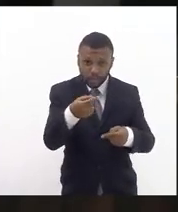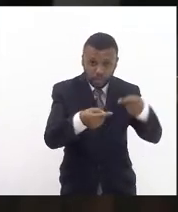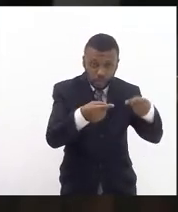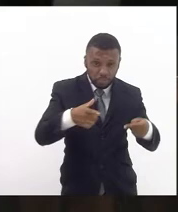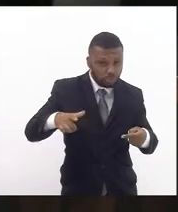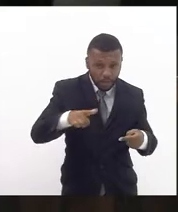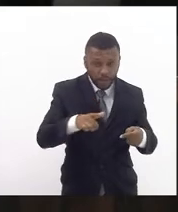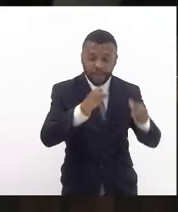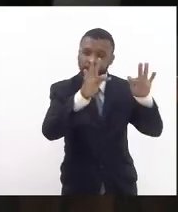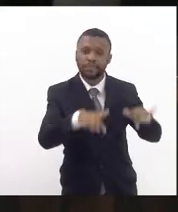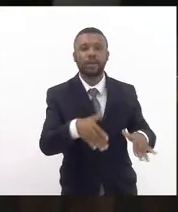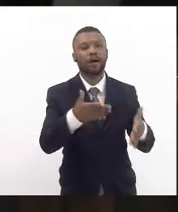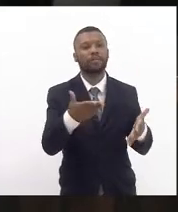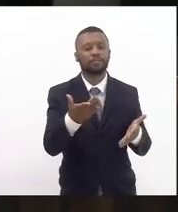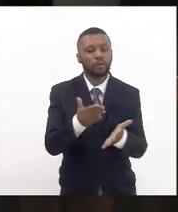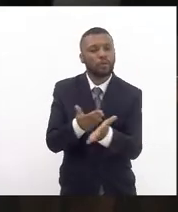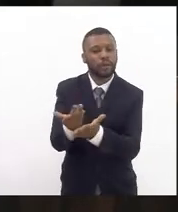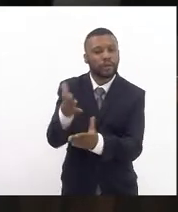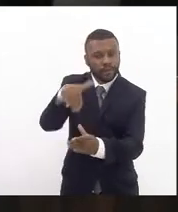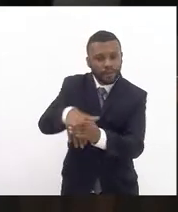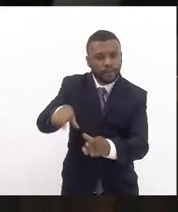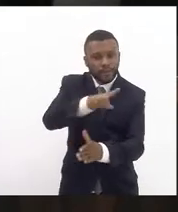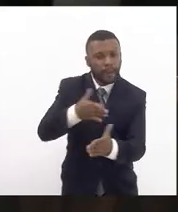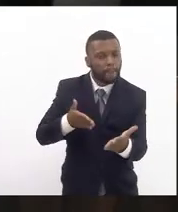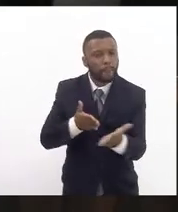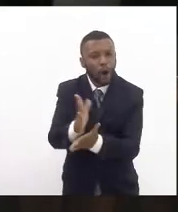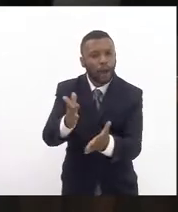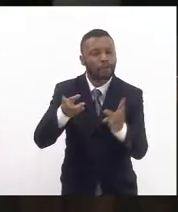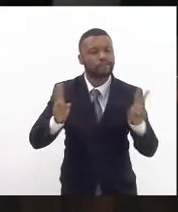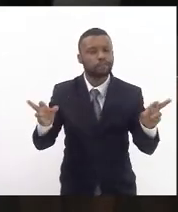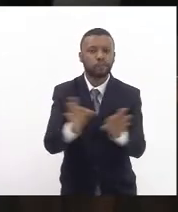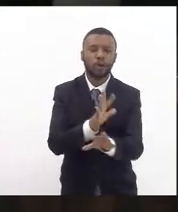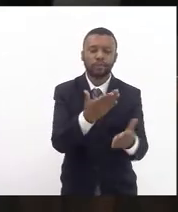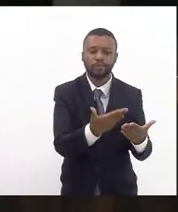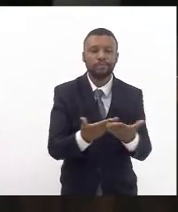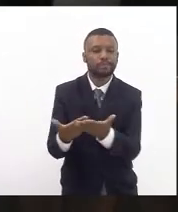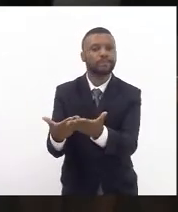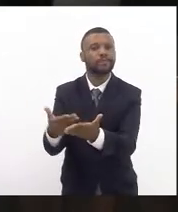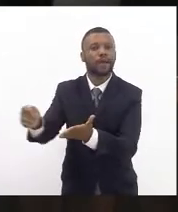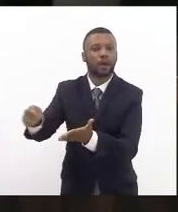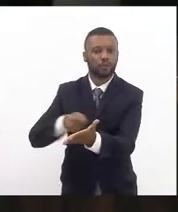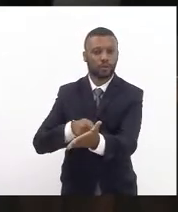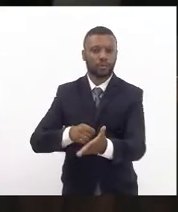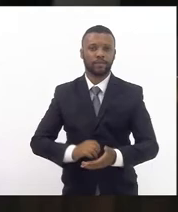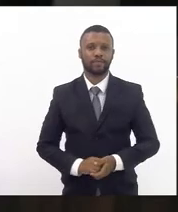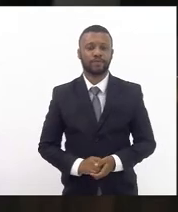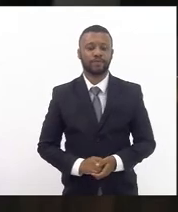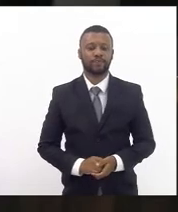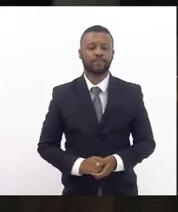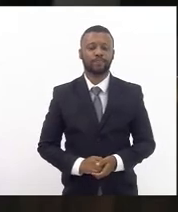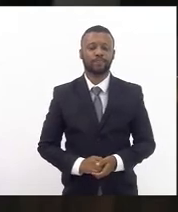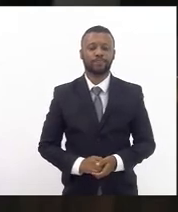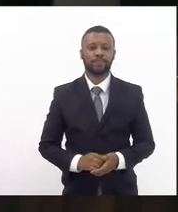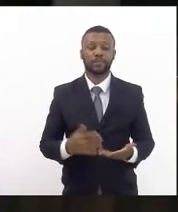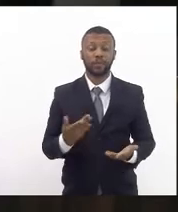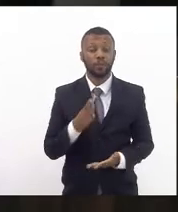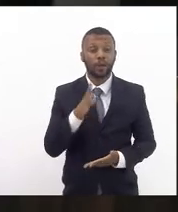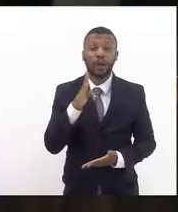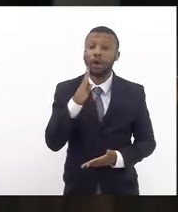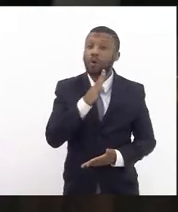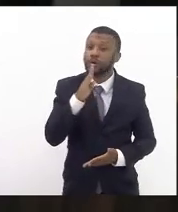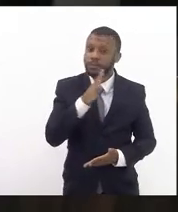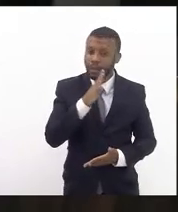a discussão. Em votação, os senhores que aprovam, permaneçam como estão aprovados, vai autógrafo. Em regime de